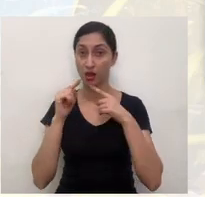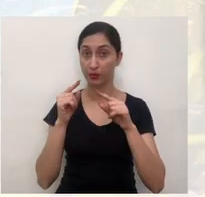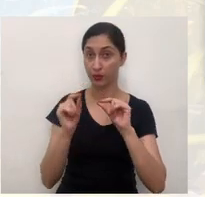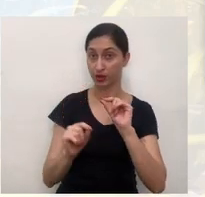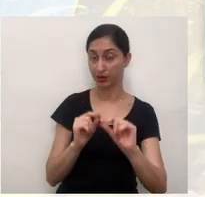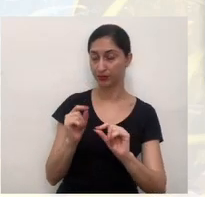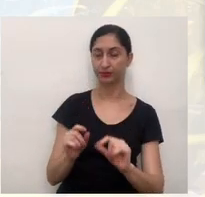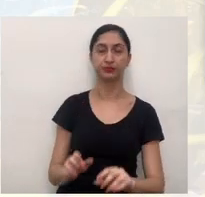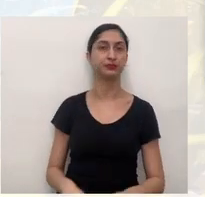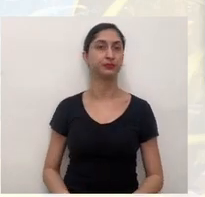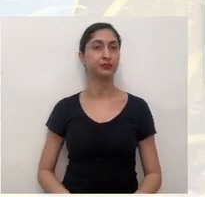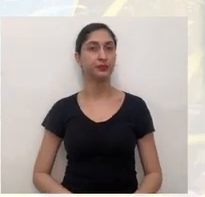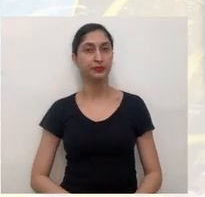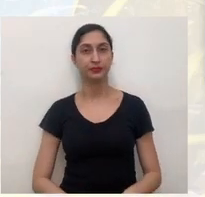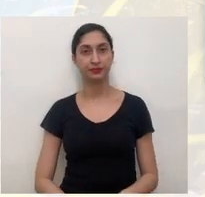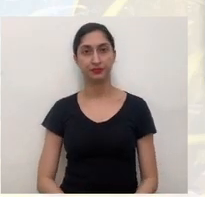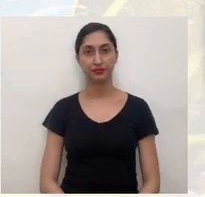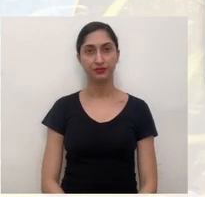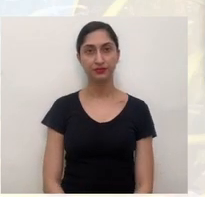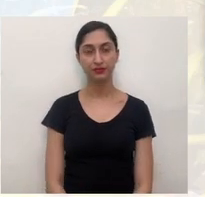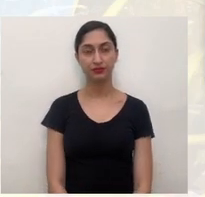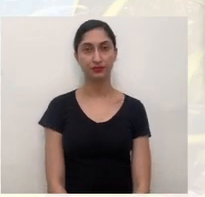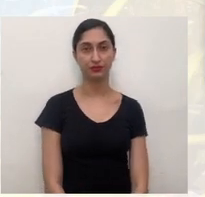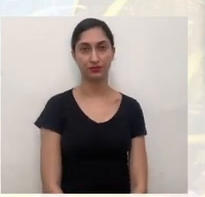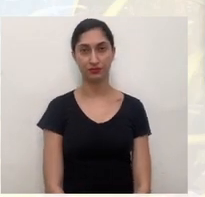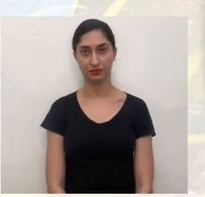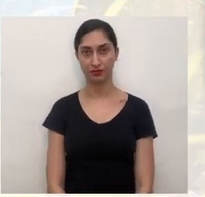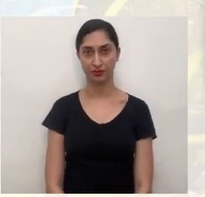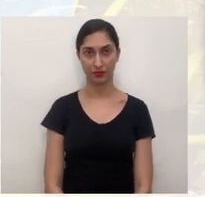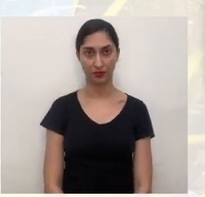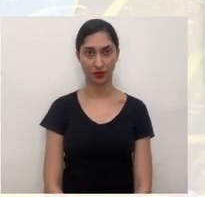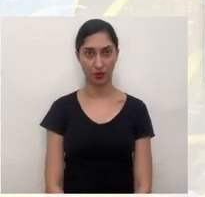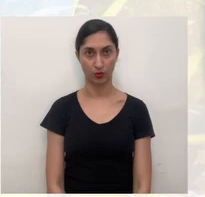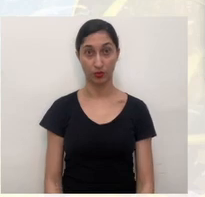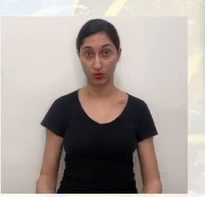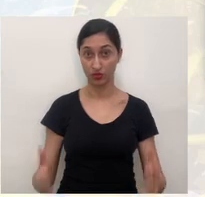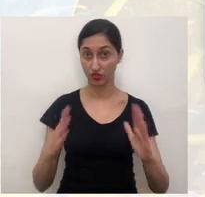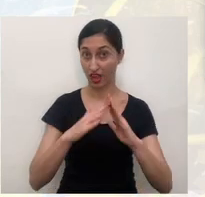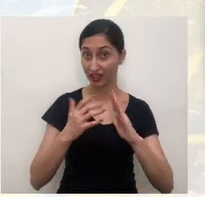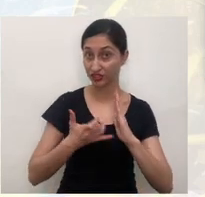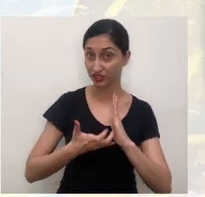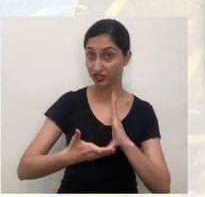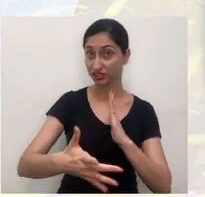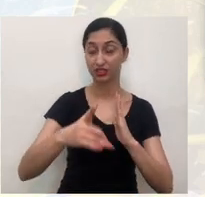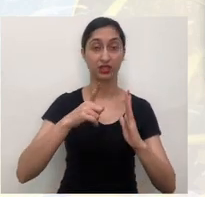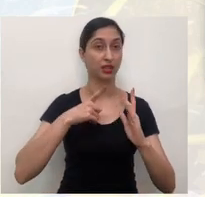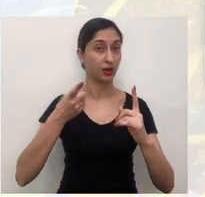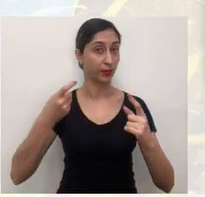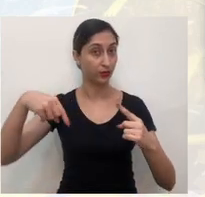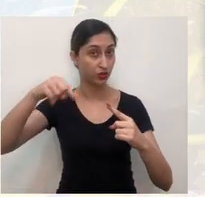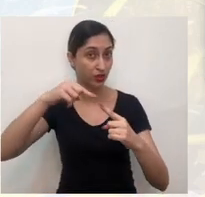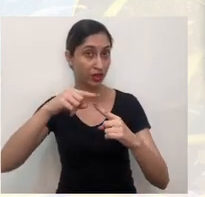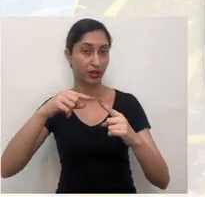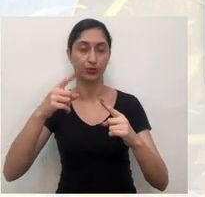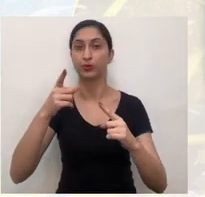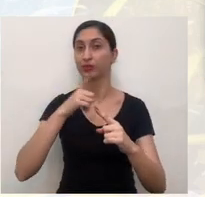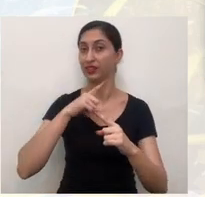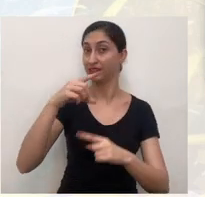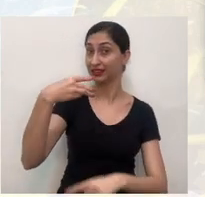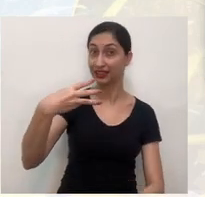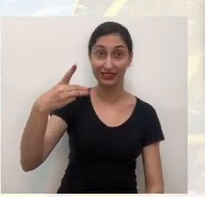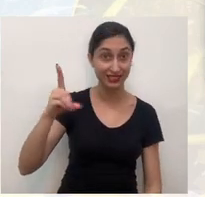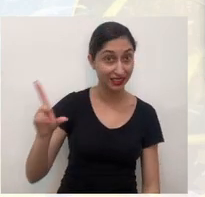ele dizia que o jardim cumpre funções, o jardim é volumétrico, o jardim são 3